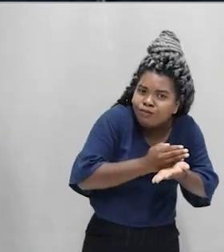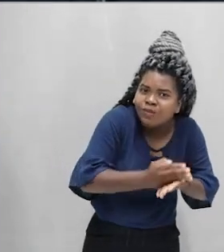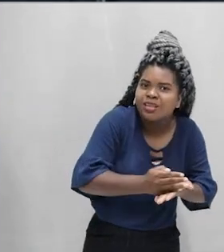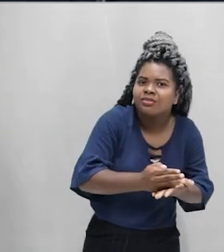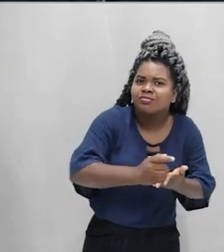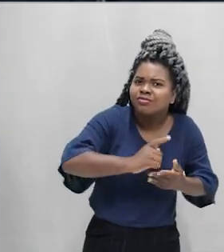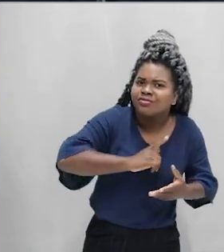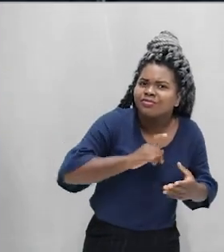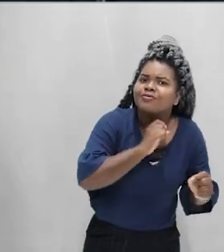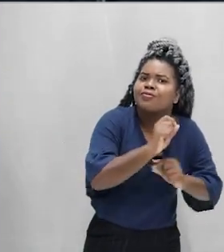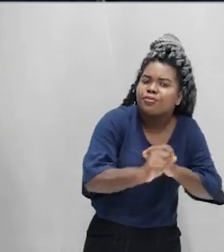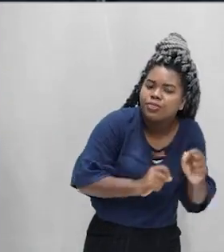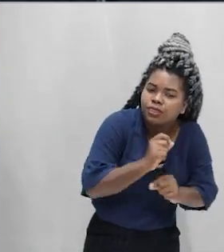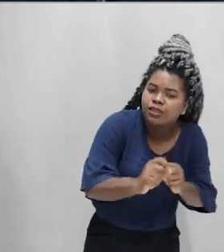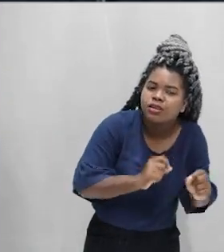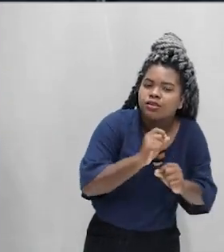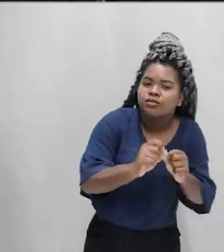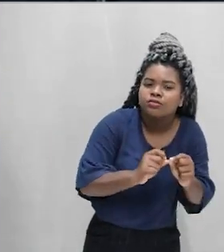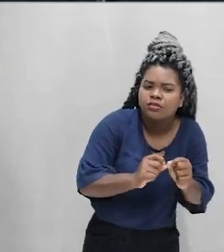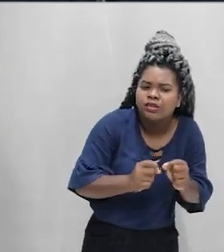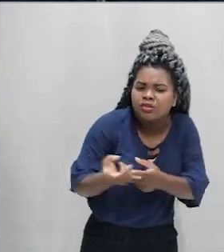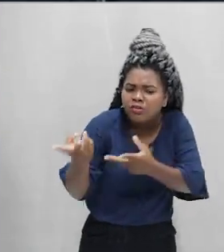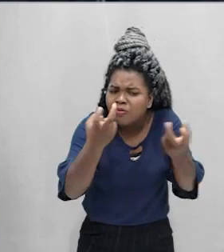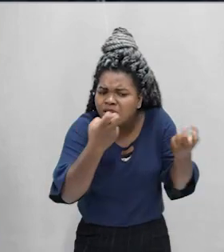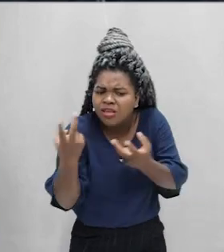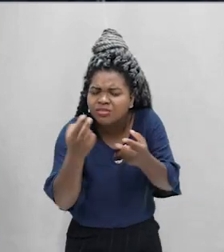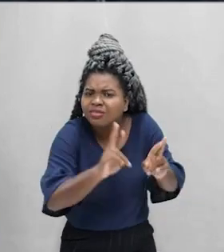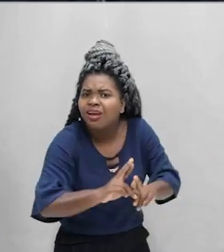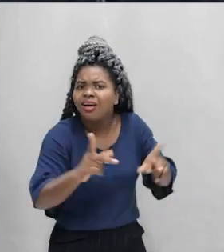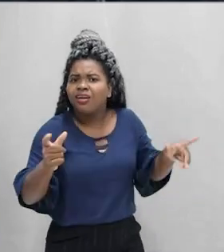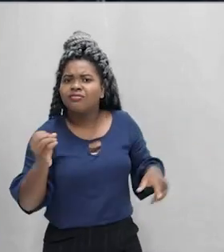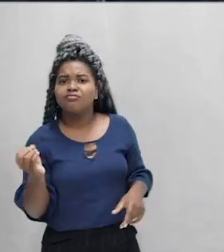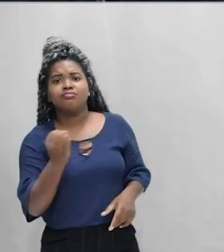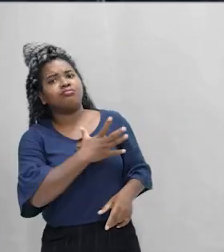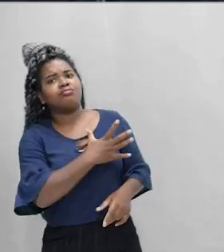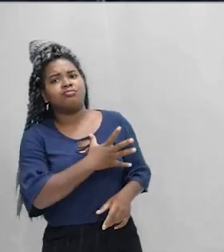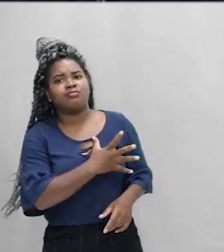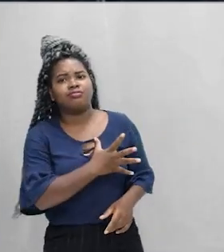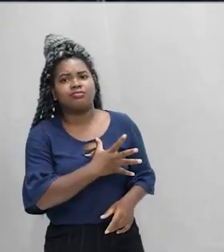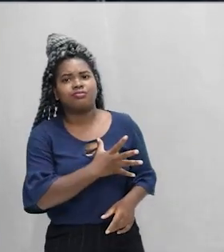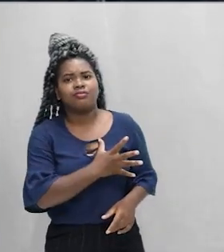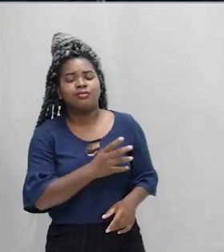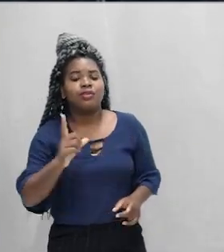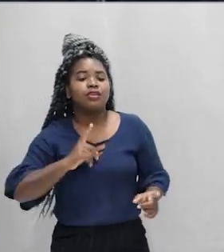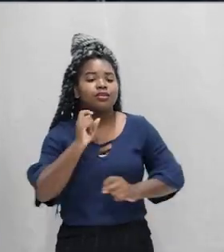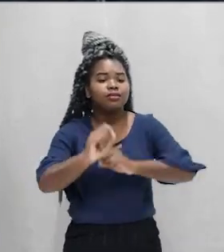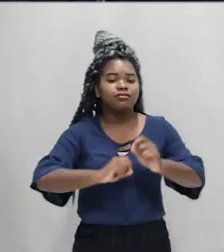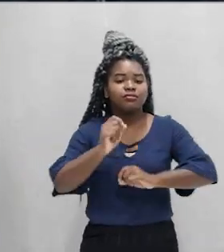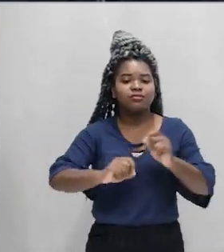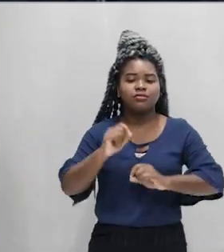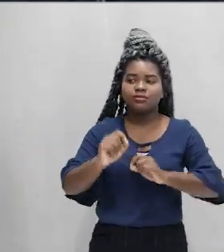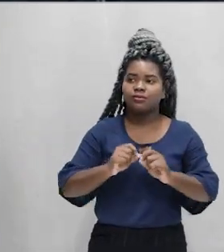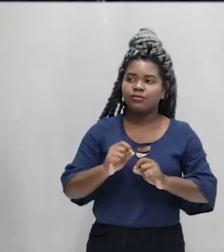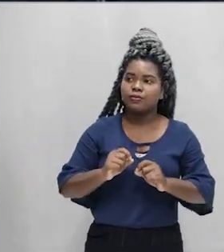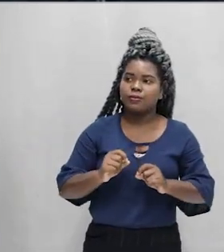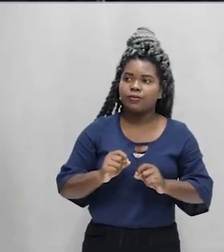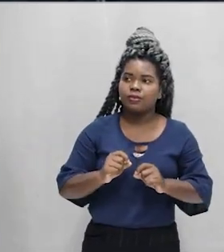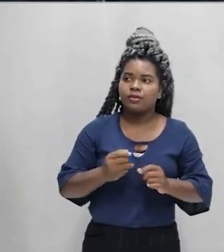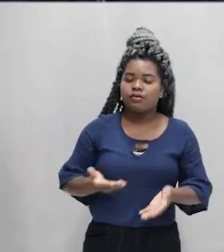ter uma nova visão, um novo ponto de vista. Olha só,